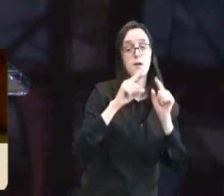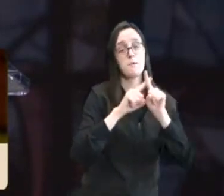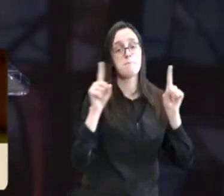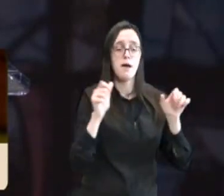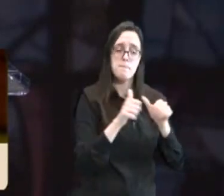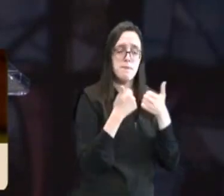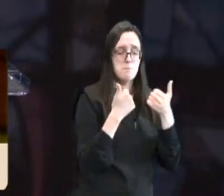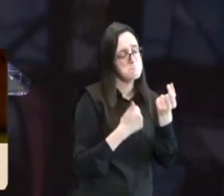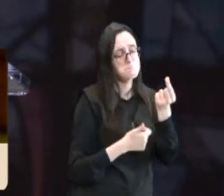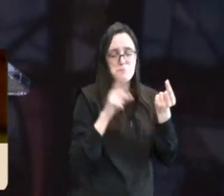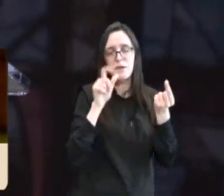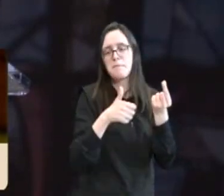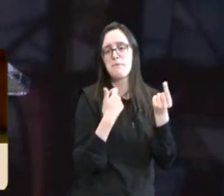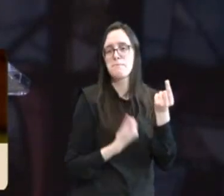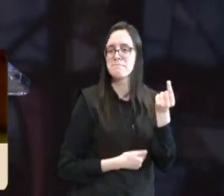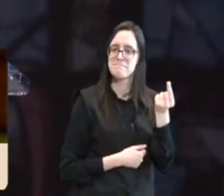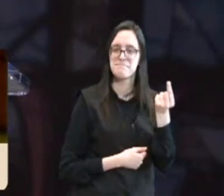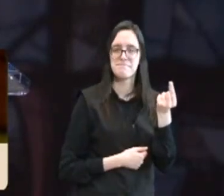é pão.